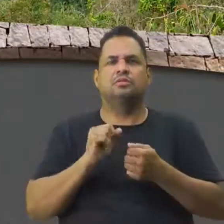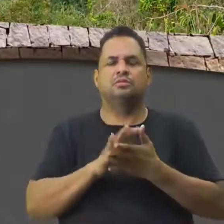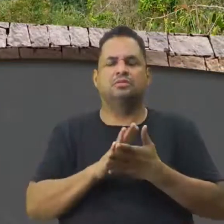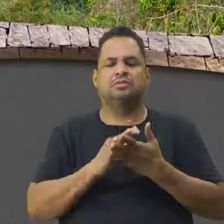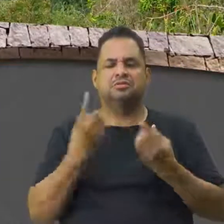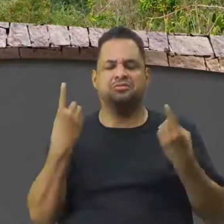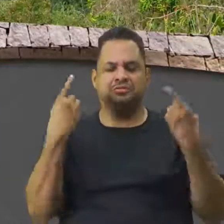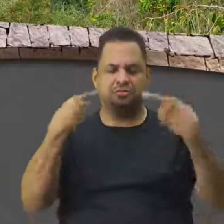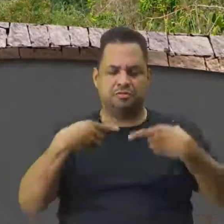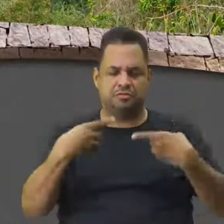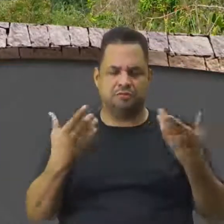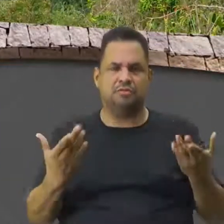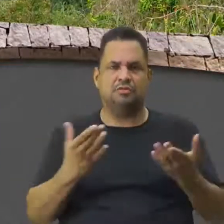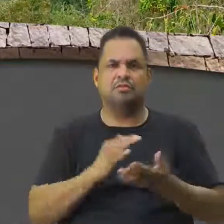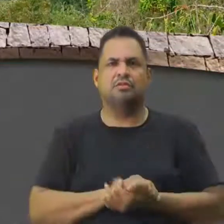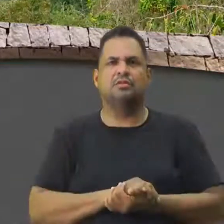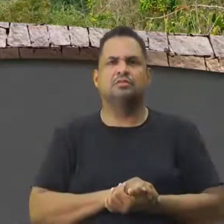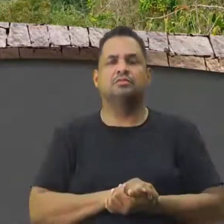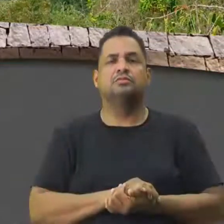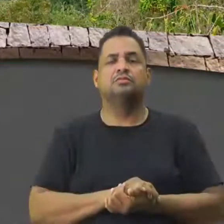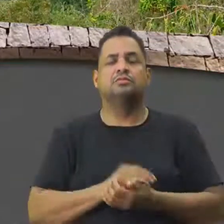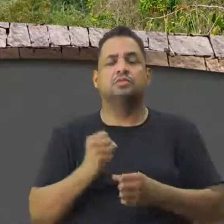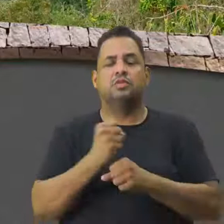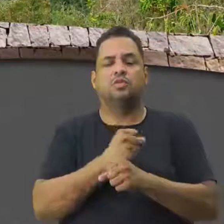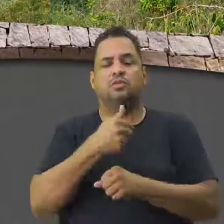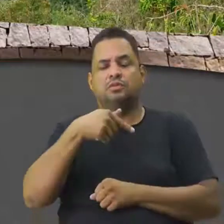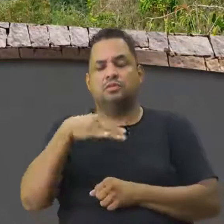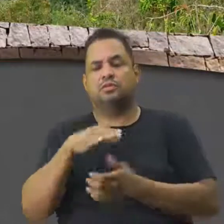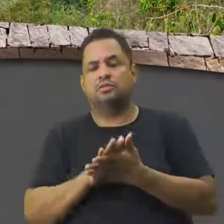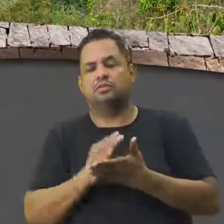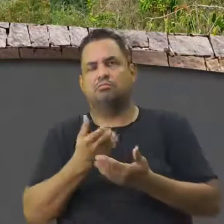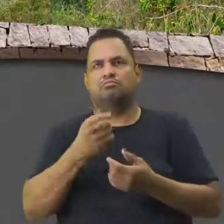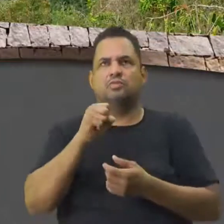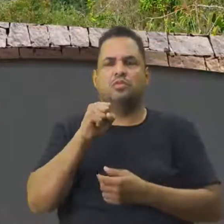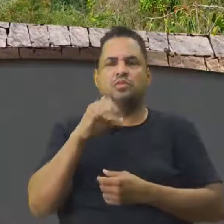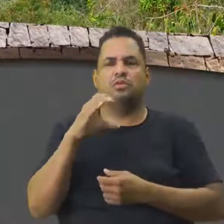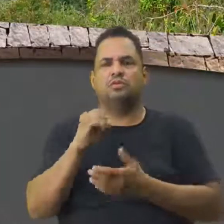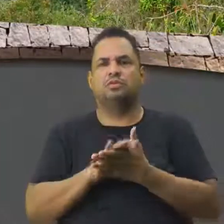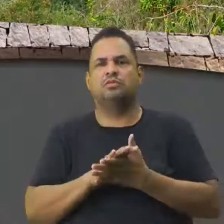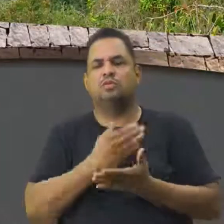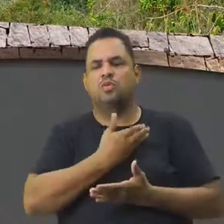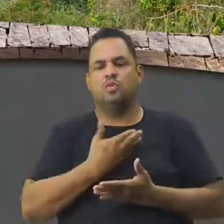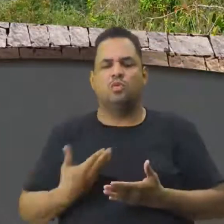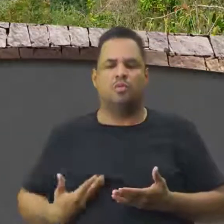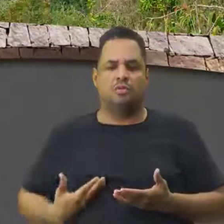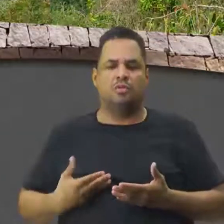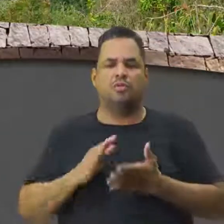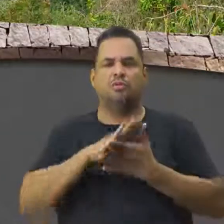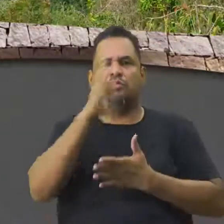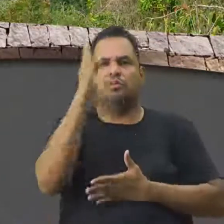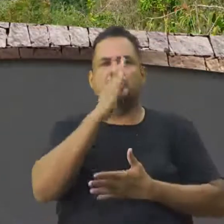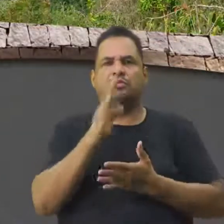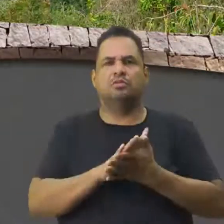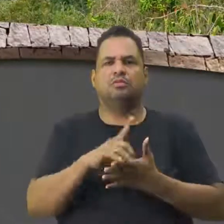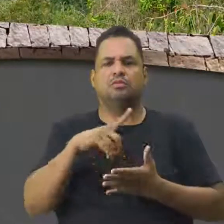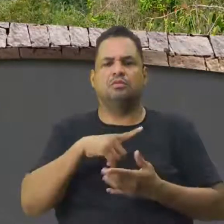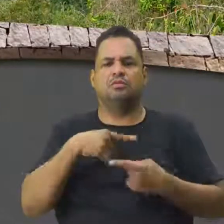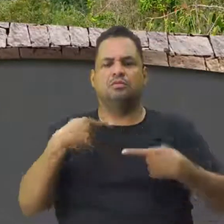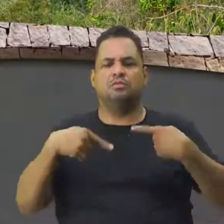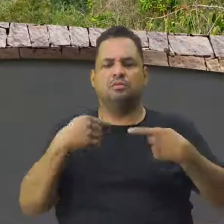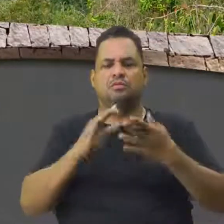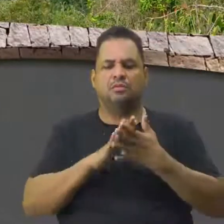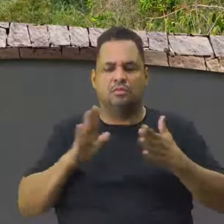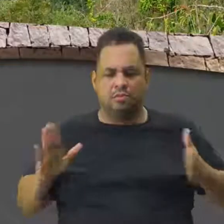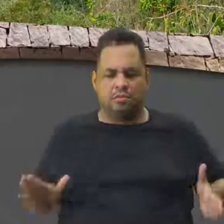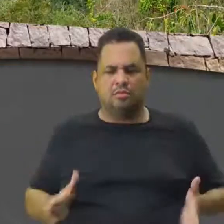desafios. E que nos anos 70, nos anos 80, o governo federal teve uma política de incentivo